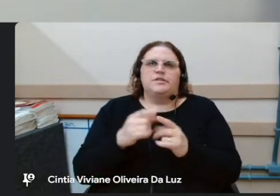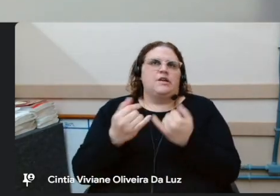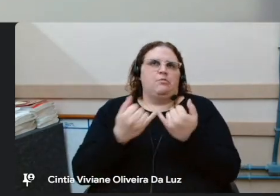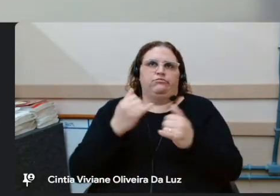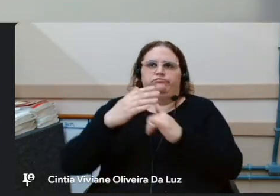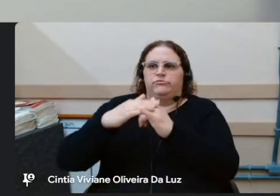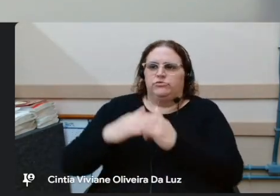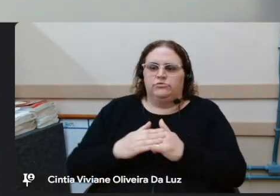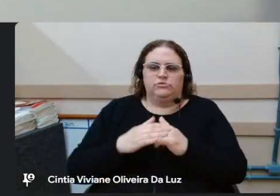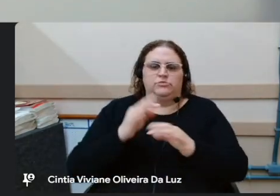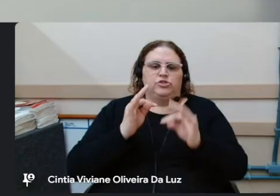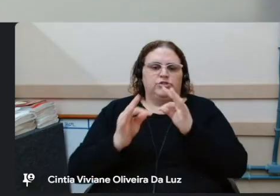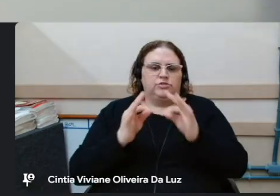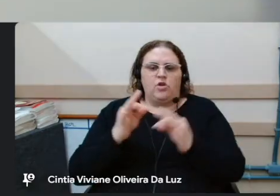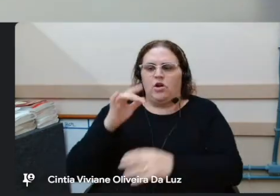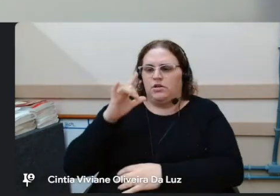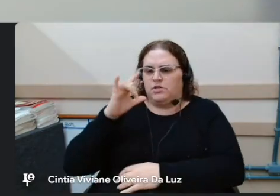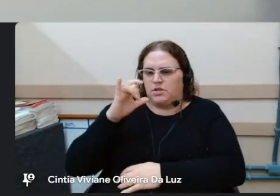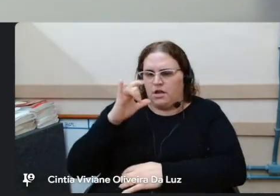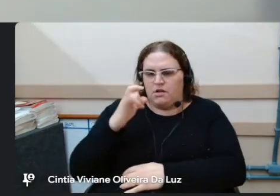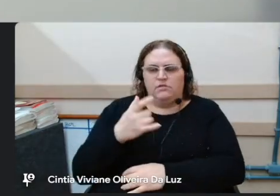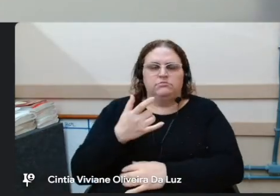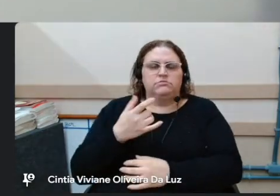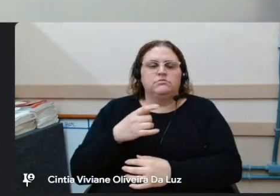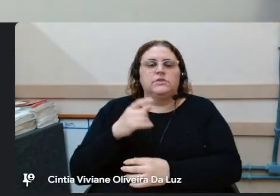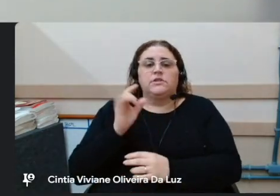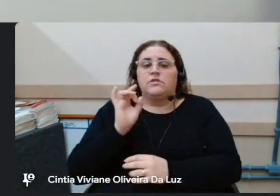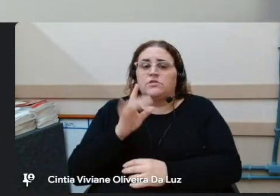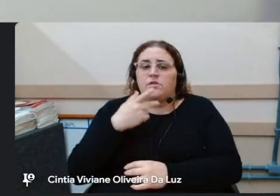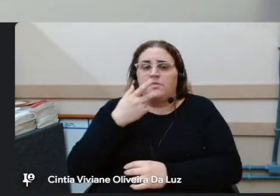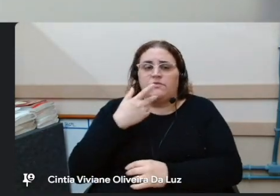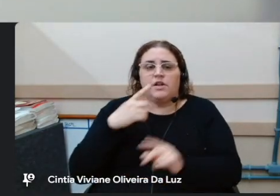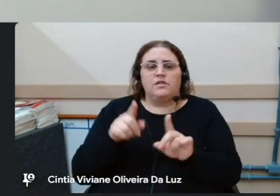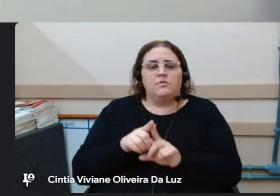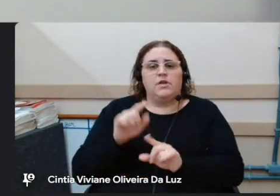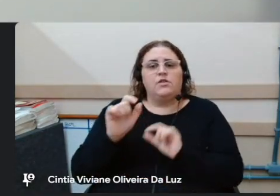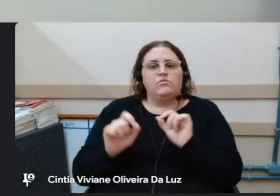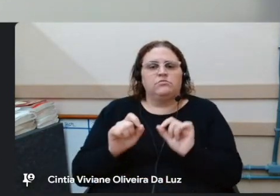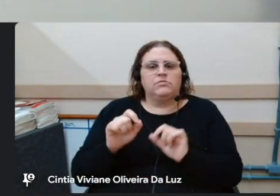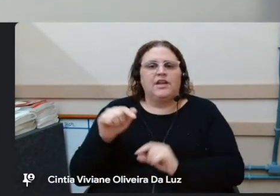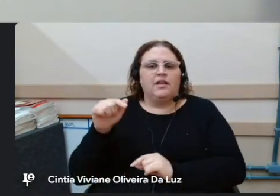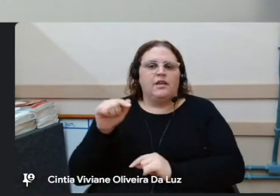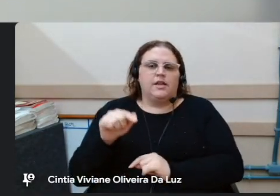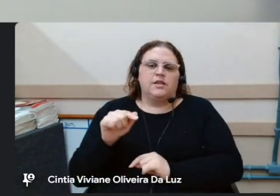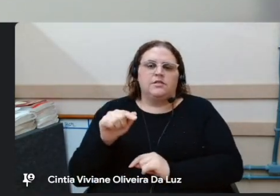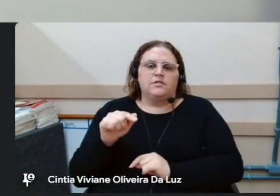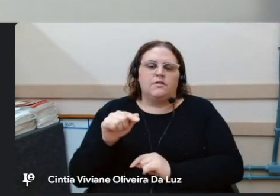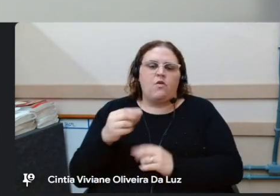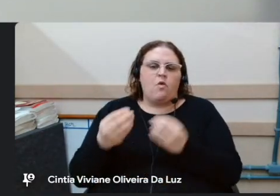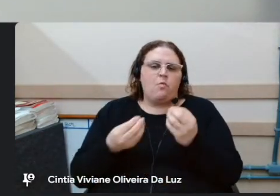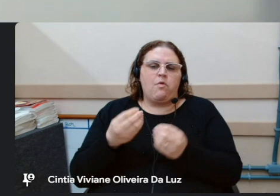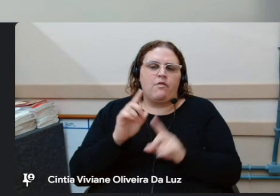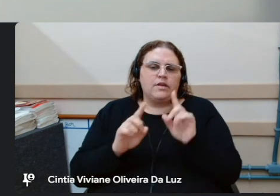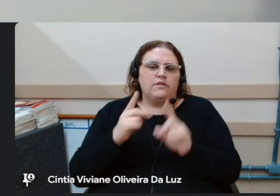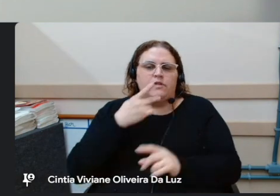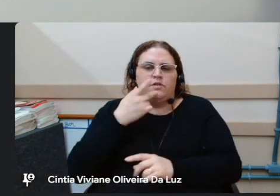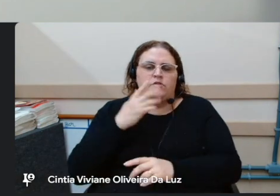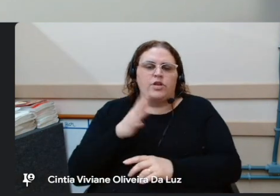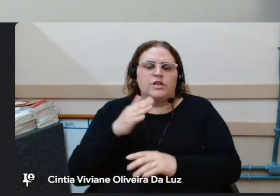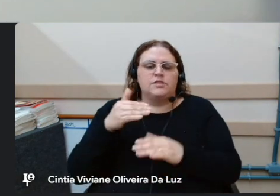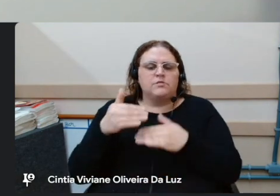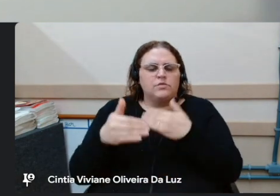o Instagram então Eh é só para dizer que esse esse como